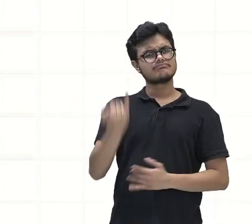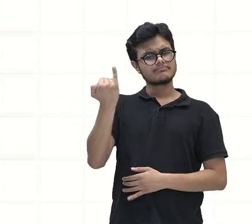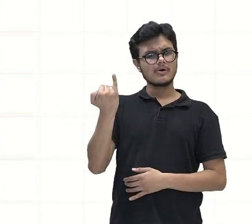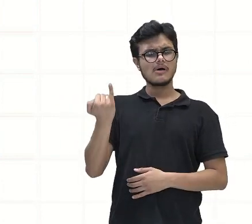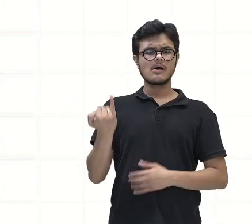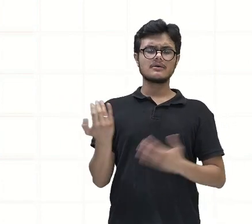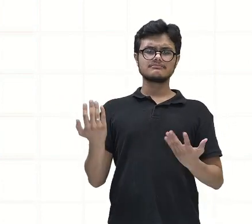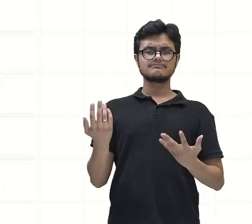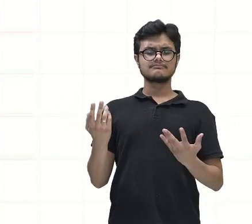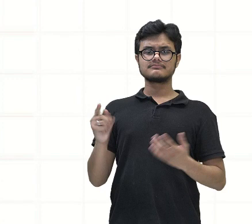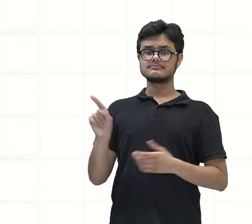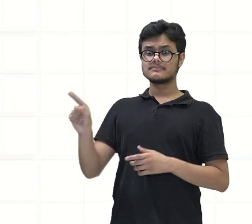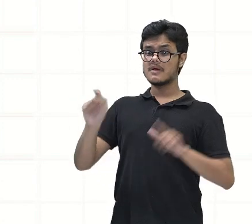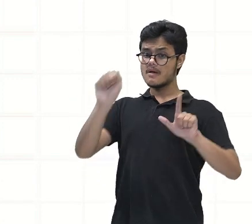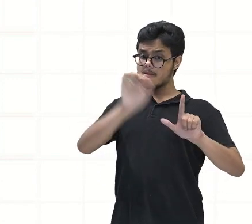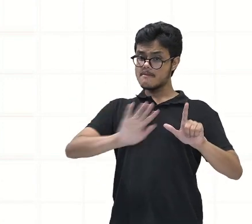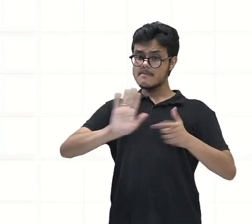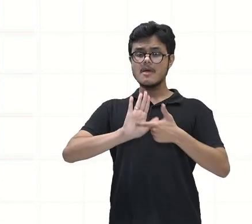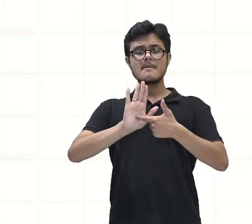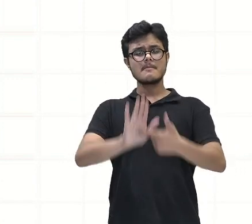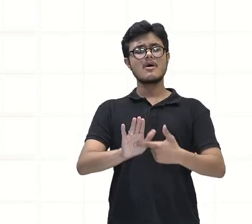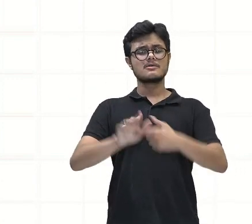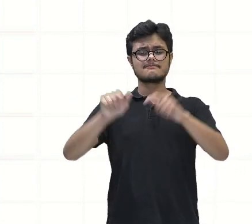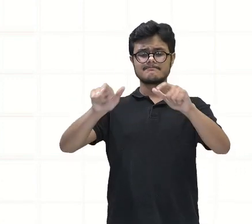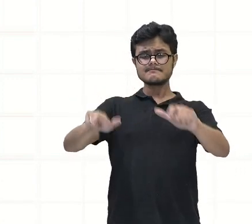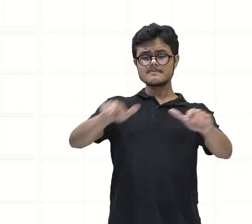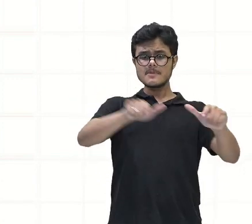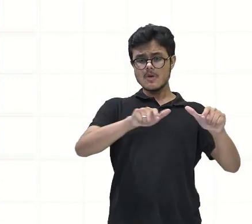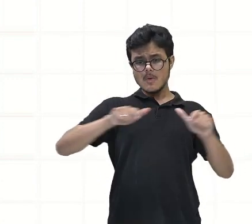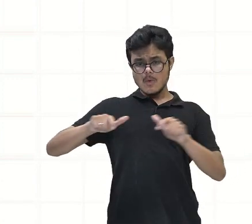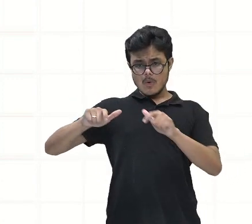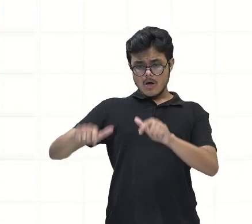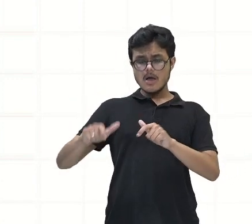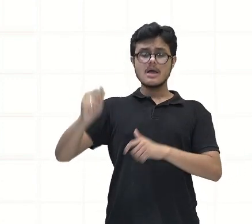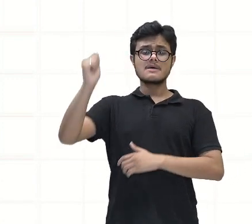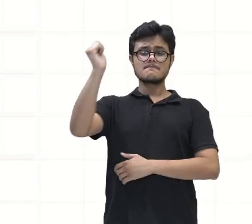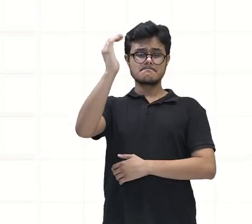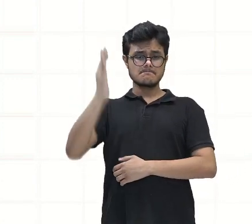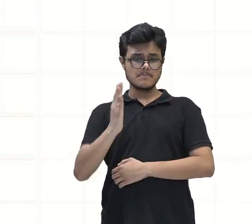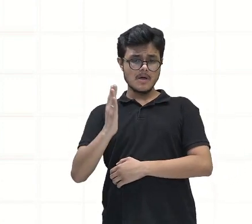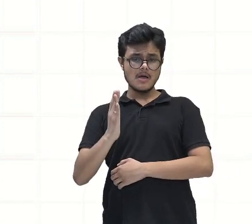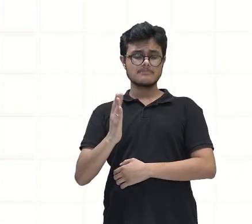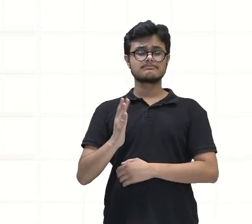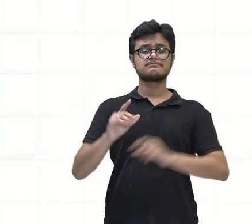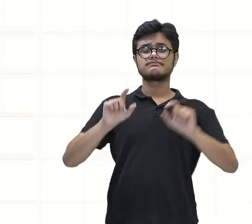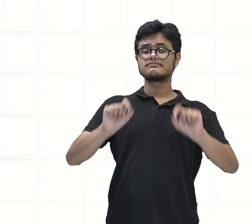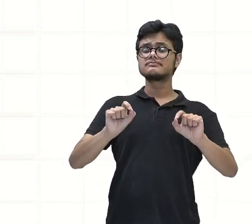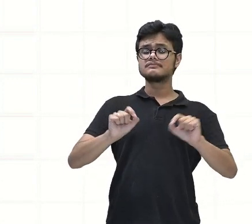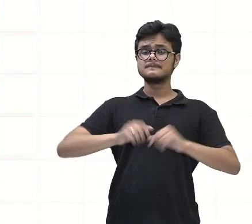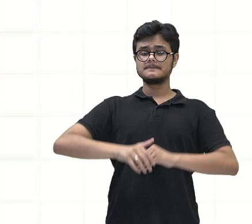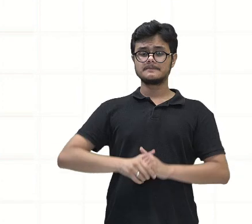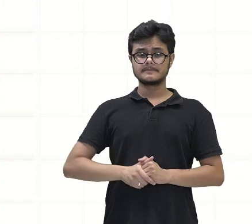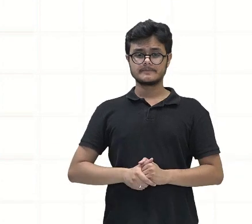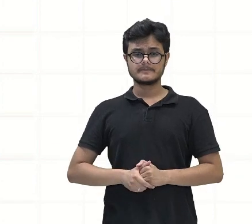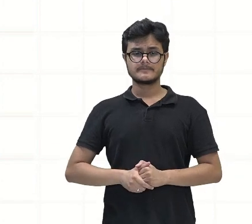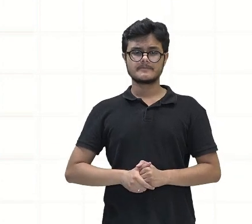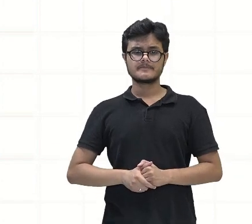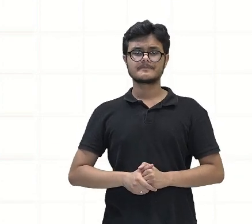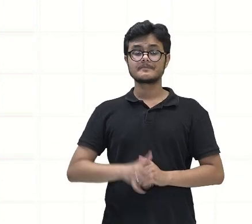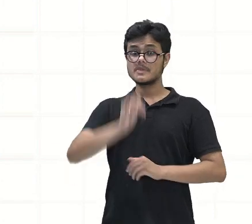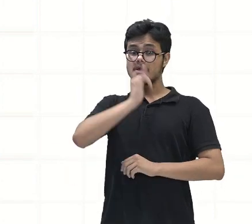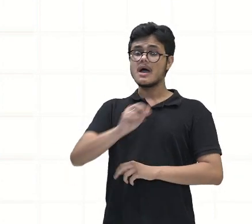mostrar aqui né as áreas que são irrigadas eh desses dos estabelecimentos